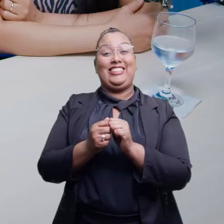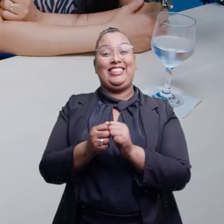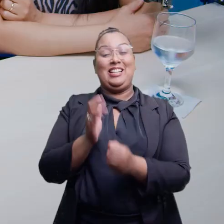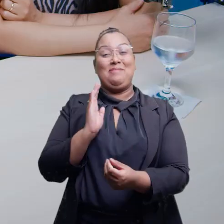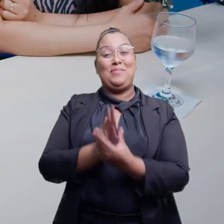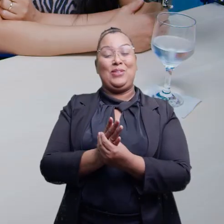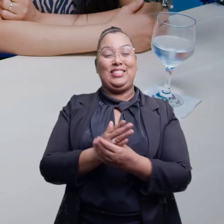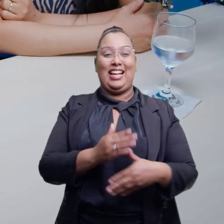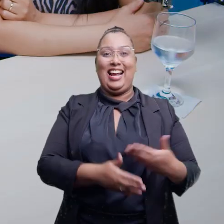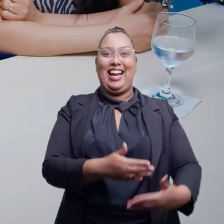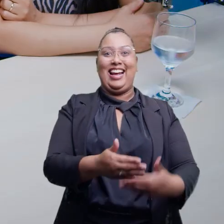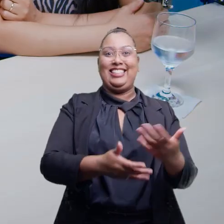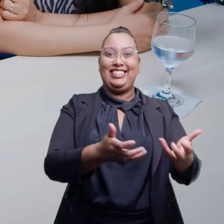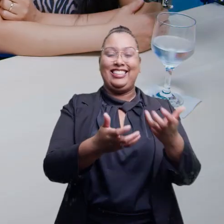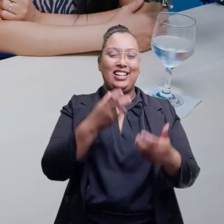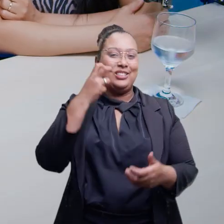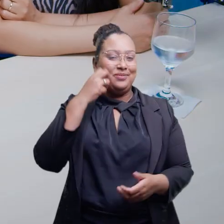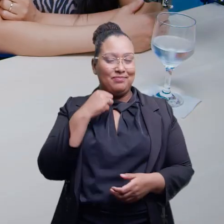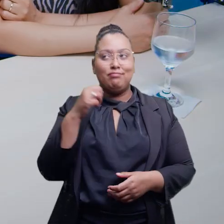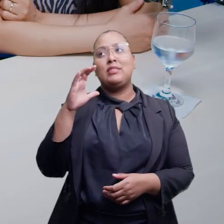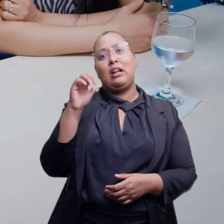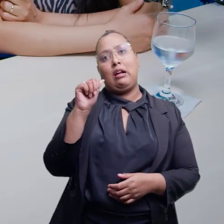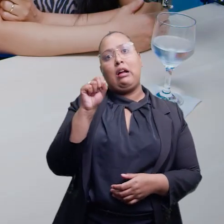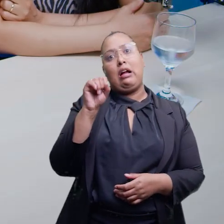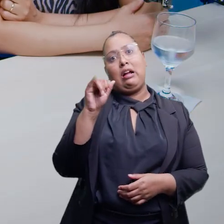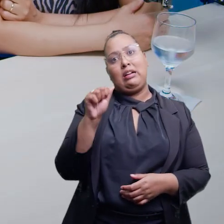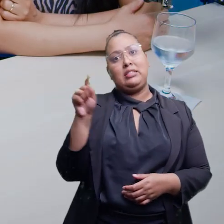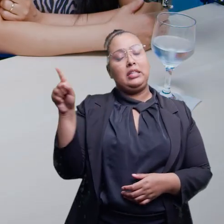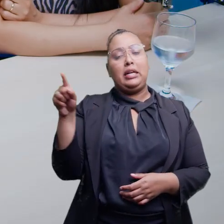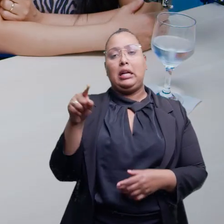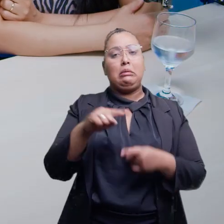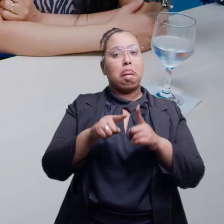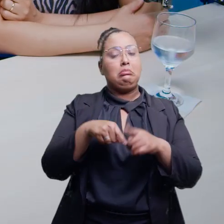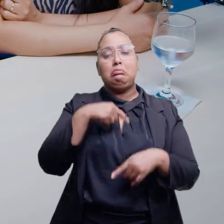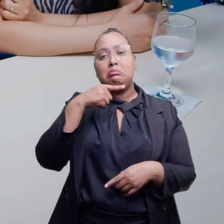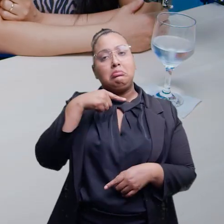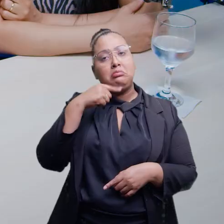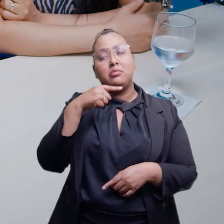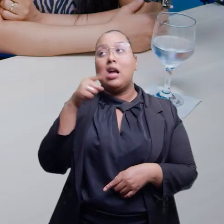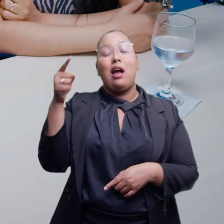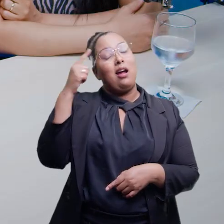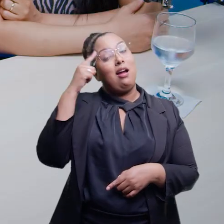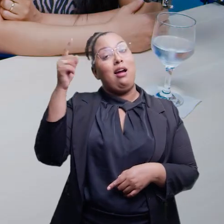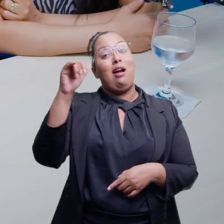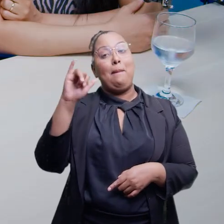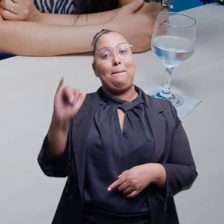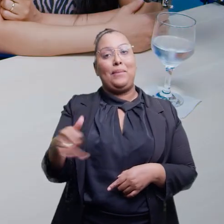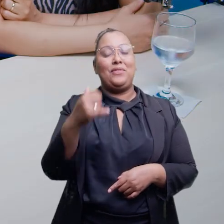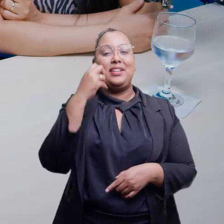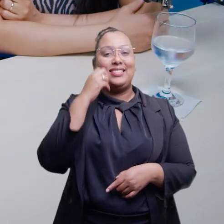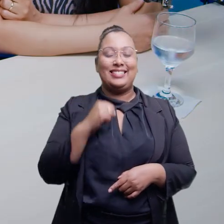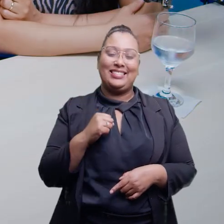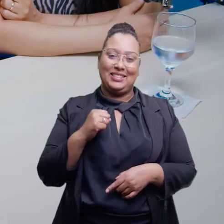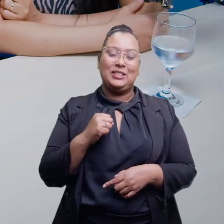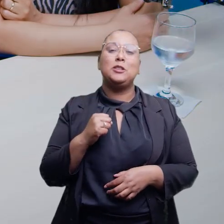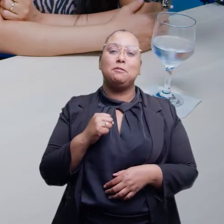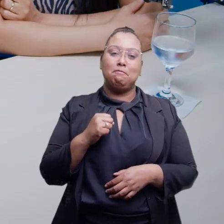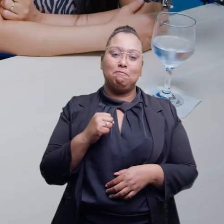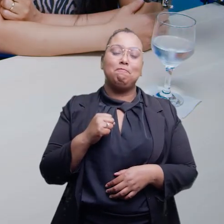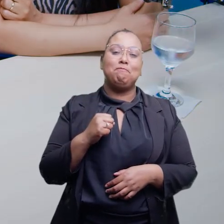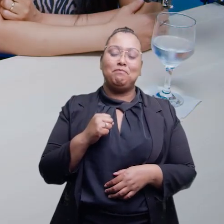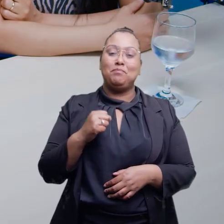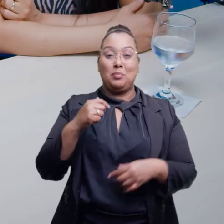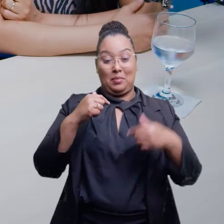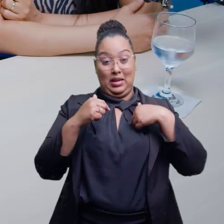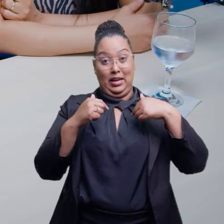nesse processo juntas. A Cássia também queria adotar, por questões, né? De não poder ter filhos, então ela também queria adotar. E aí foi onde